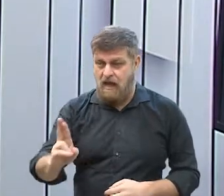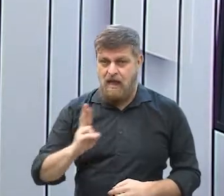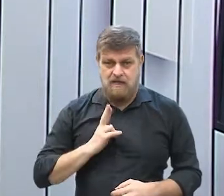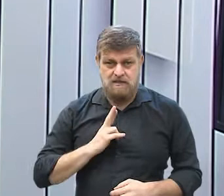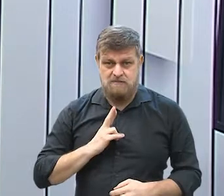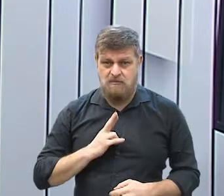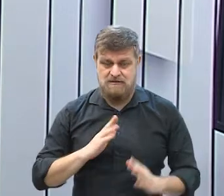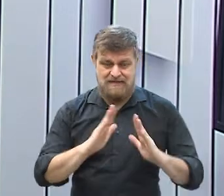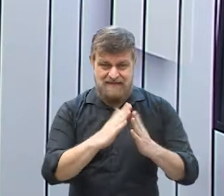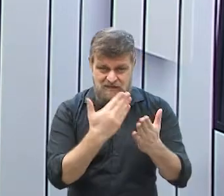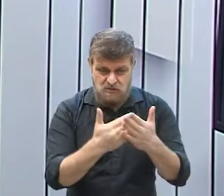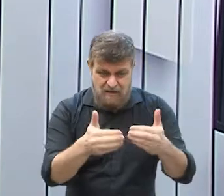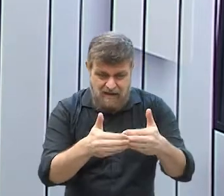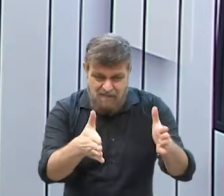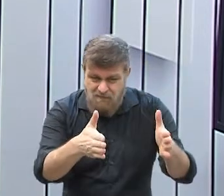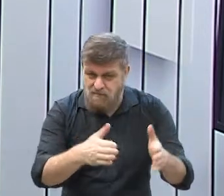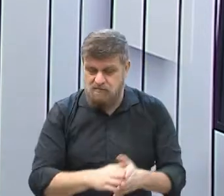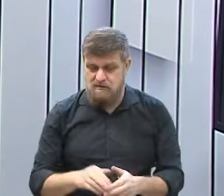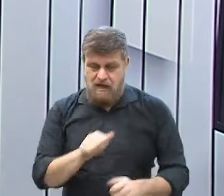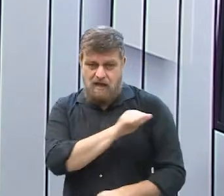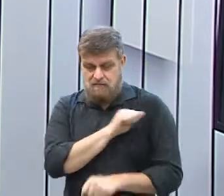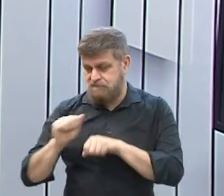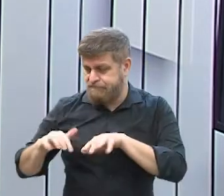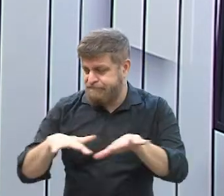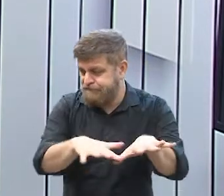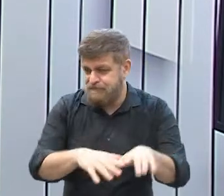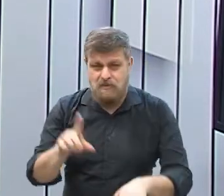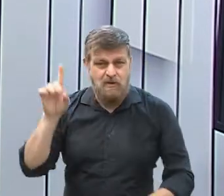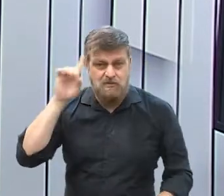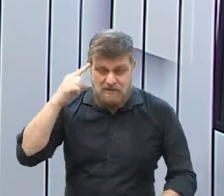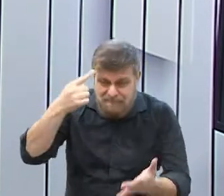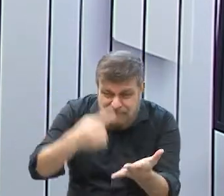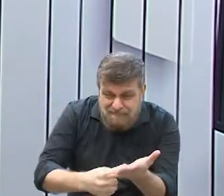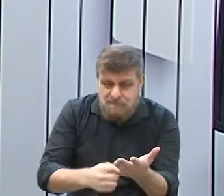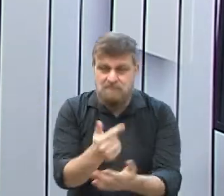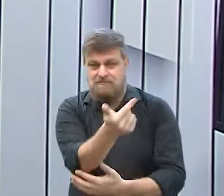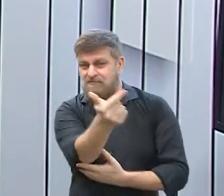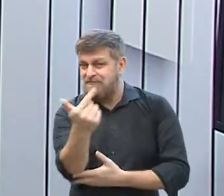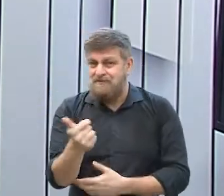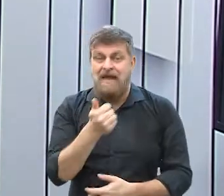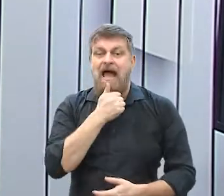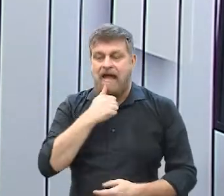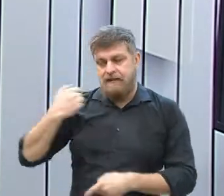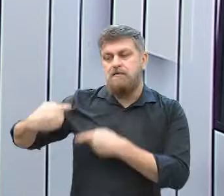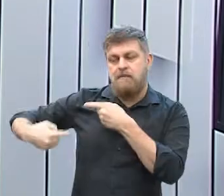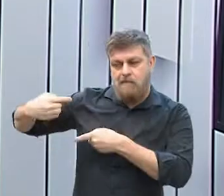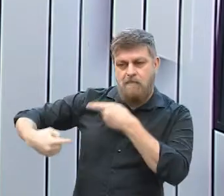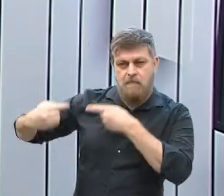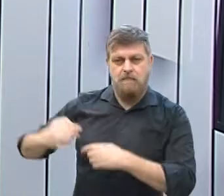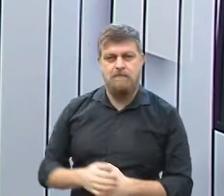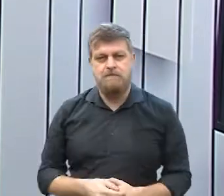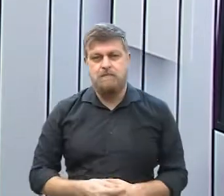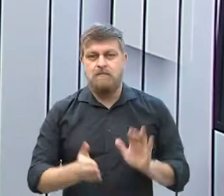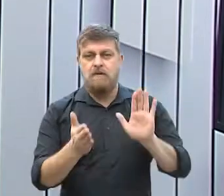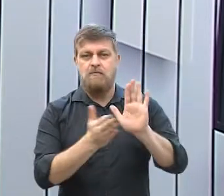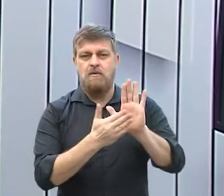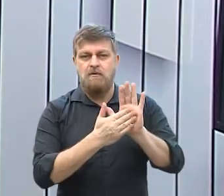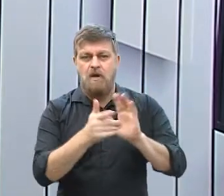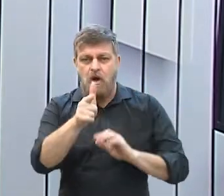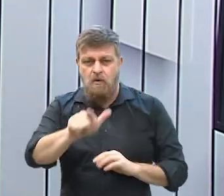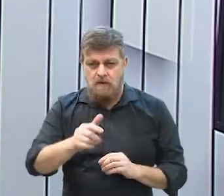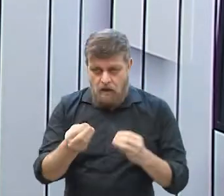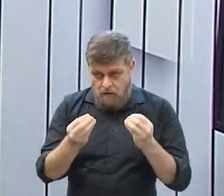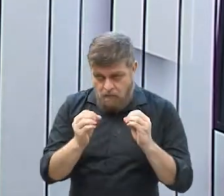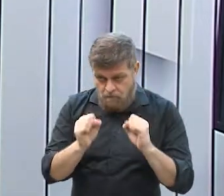volta às aulas na escola particular, estadual e municipal. Essa é uma discussão que ainda acontece. Outra proposta do senhor... Oi,